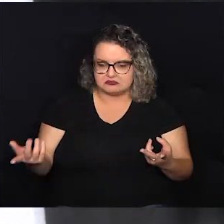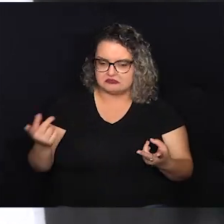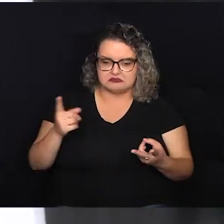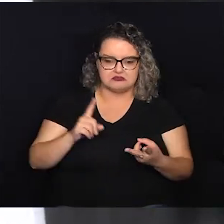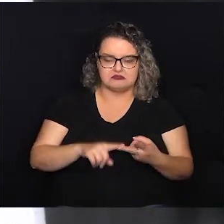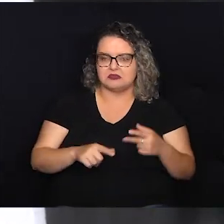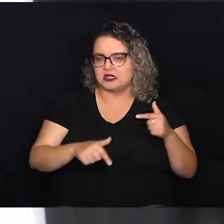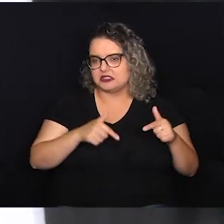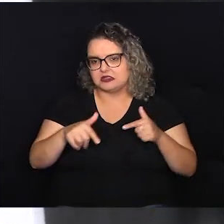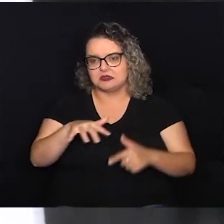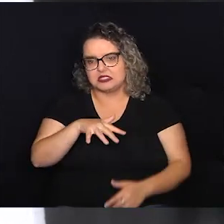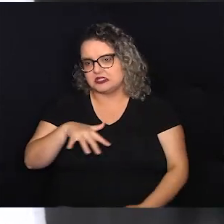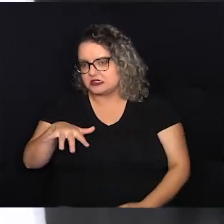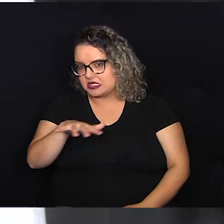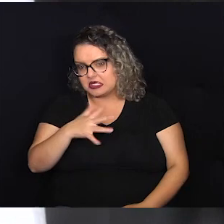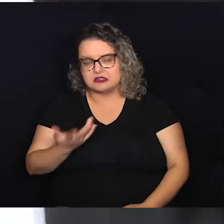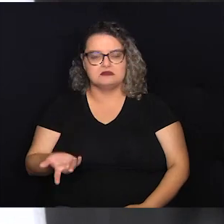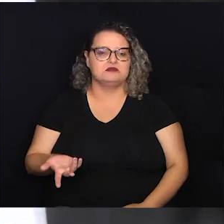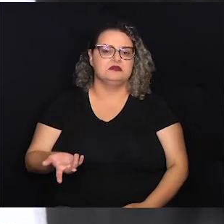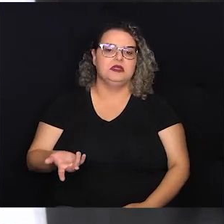vários comércios de bares,